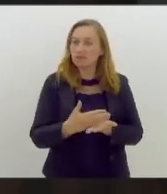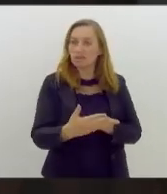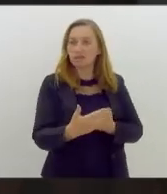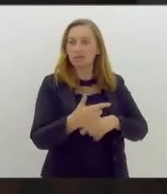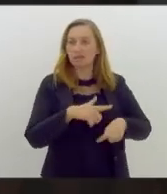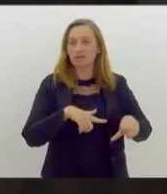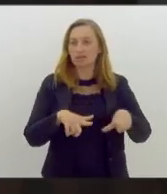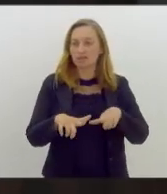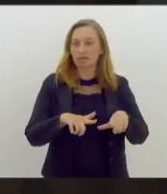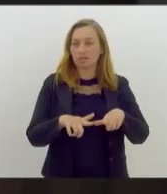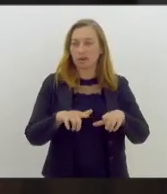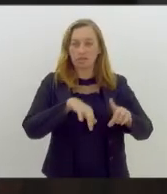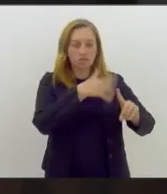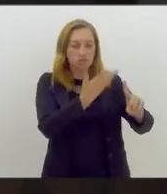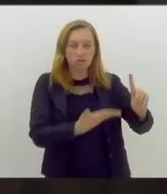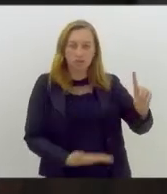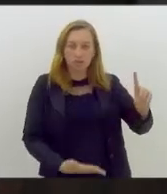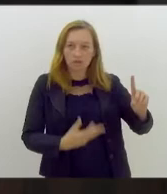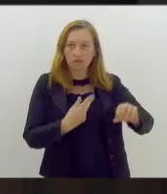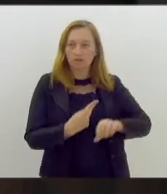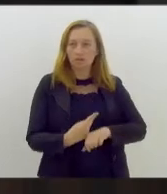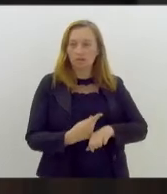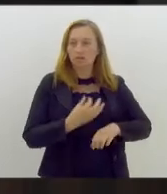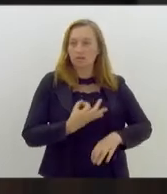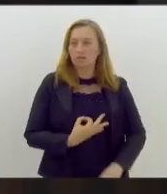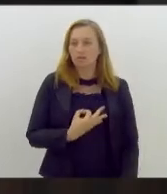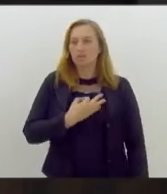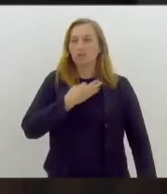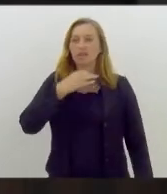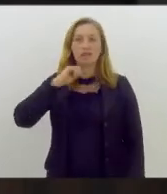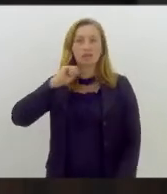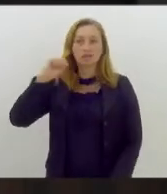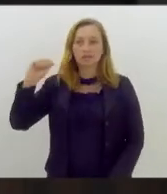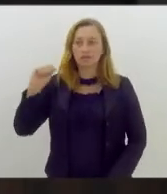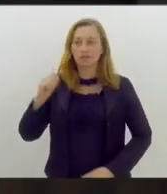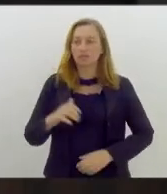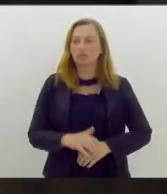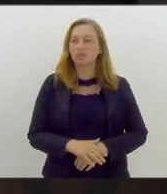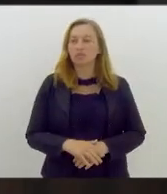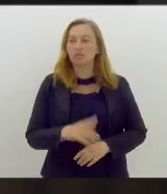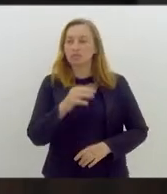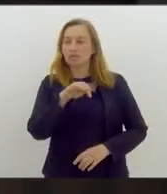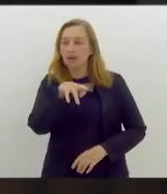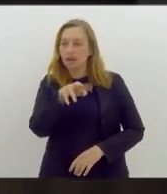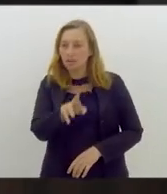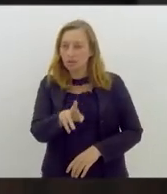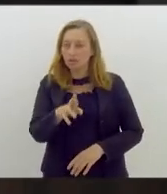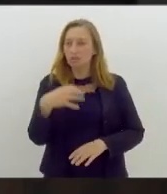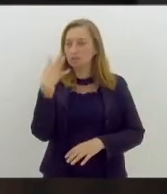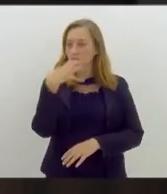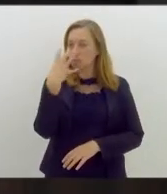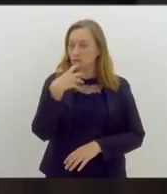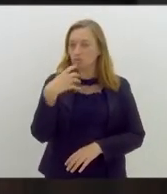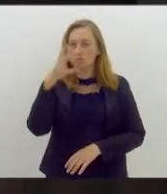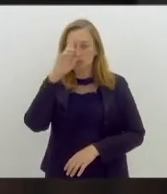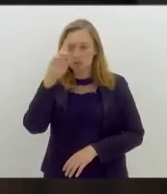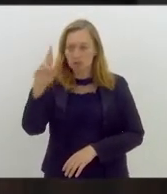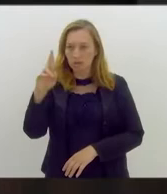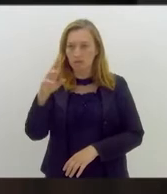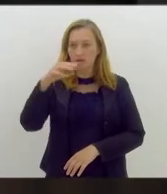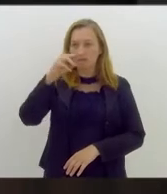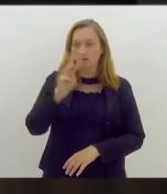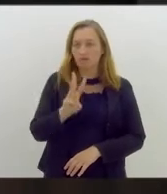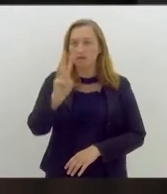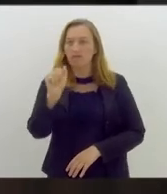aberta esta sessão solene de entrega de medalha Tiradentes ao desembargador e músico, excelentíssimo senhor